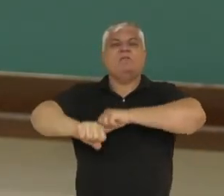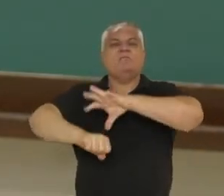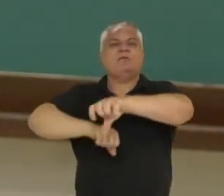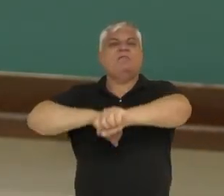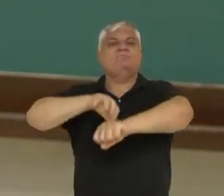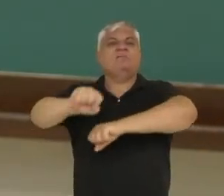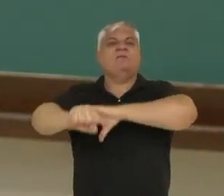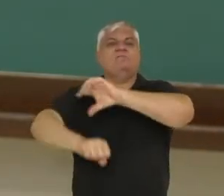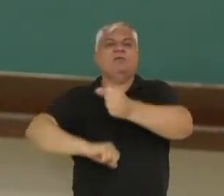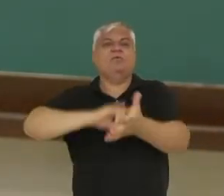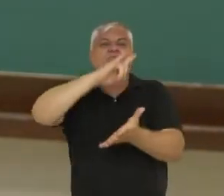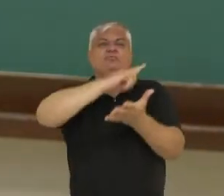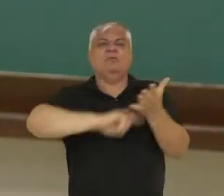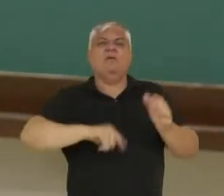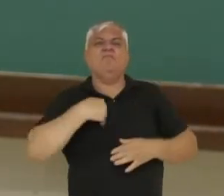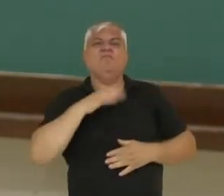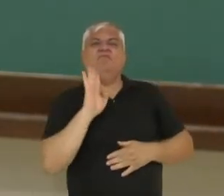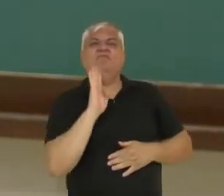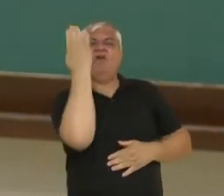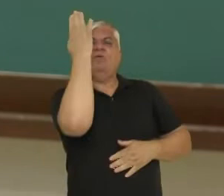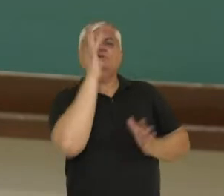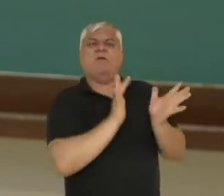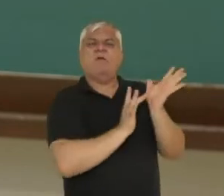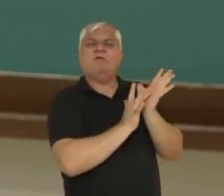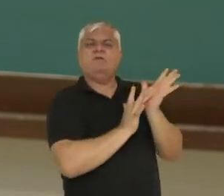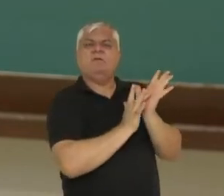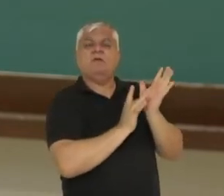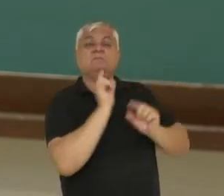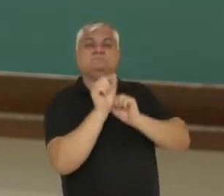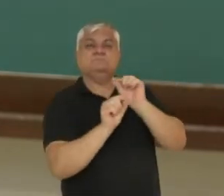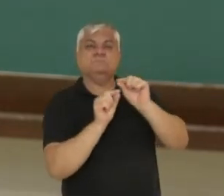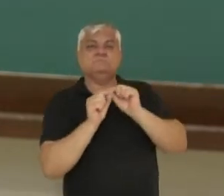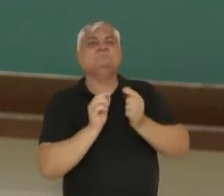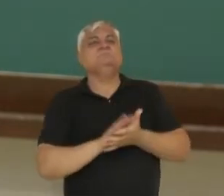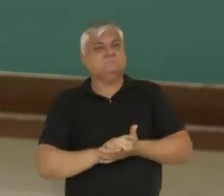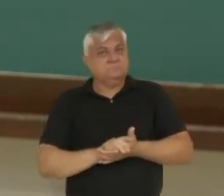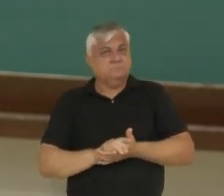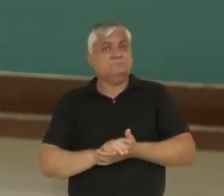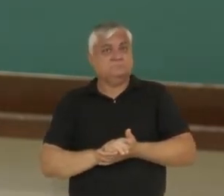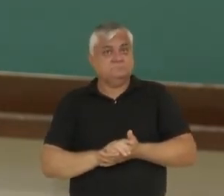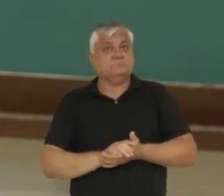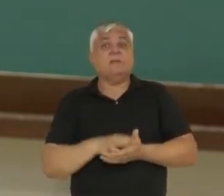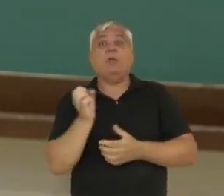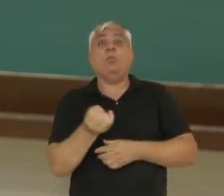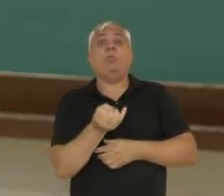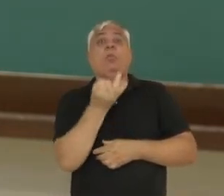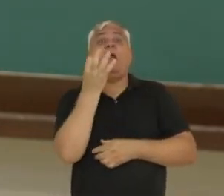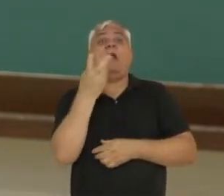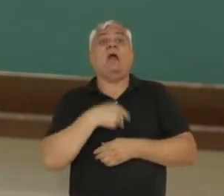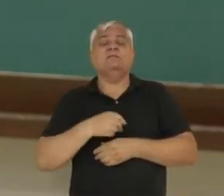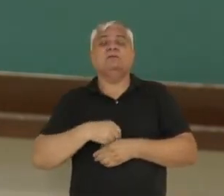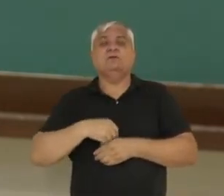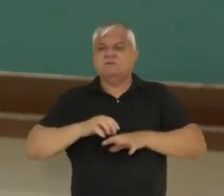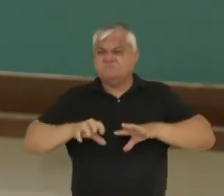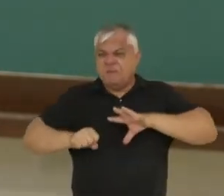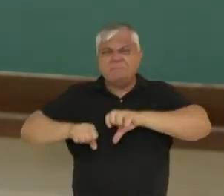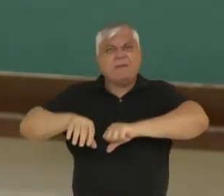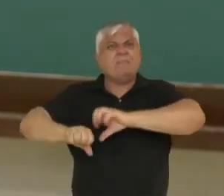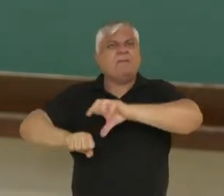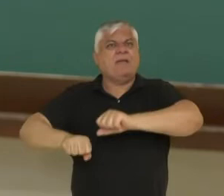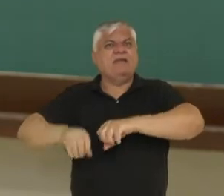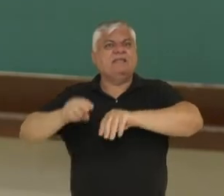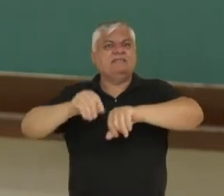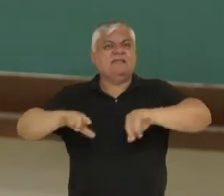fazem documentos falsos, no qual insere-se na quantidade de terrenos que desejam e por isso que